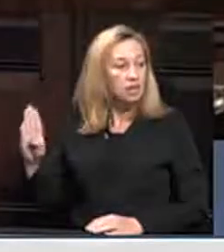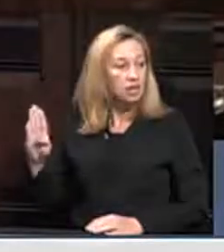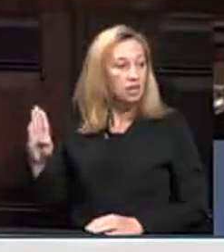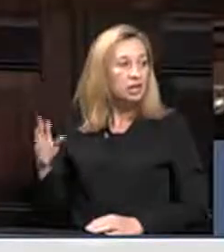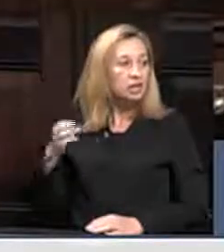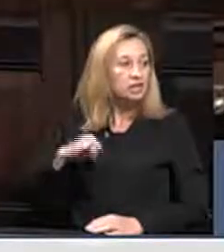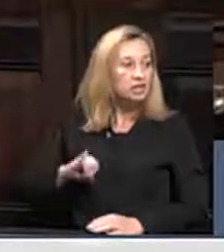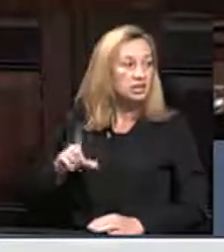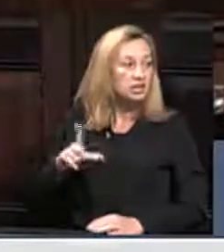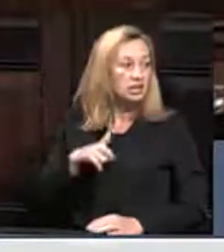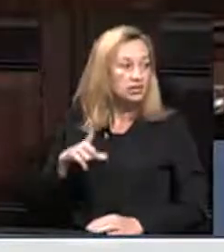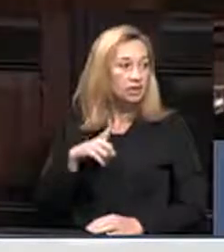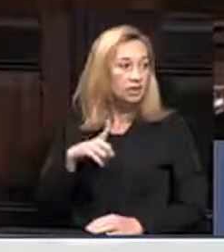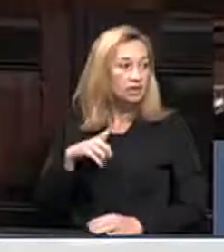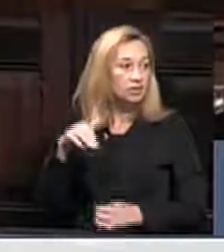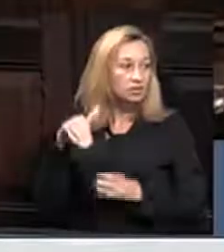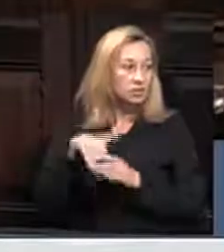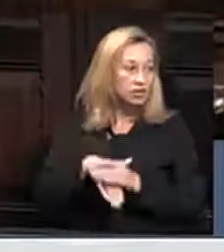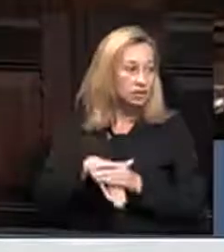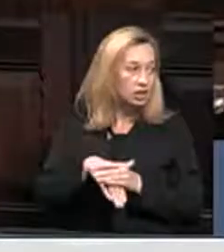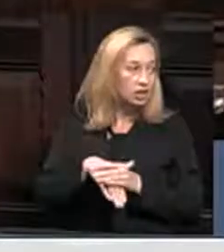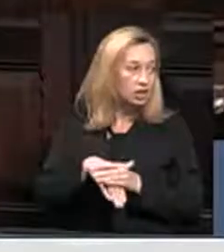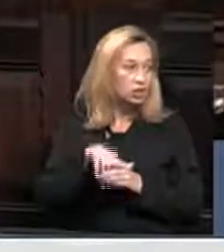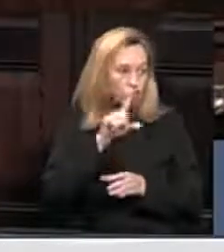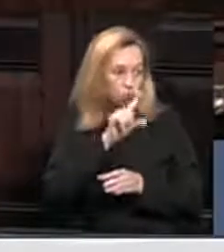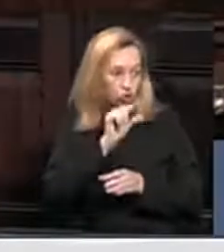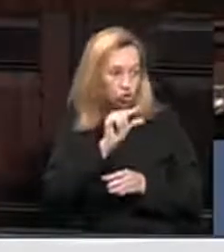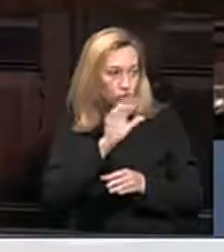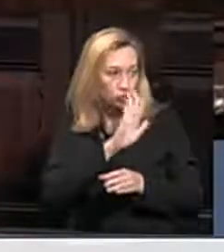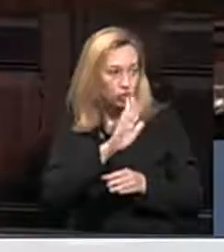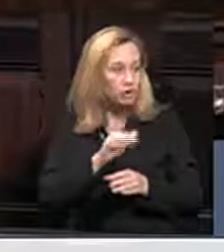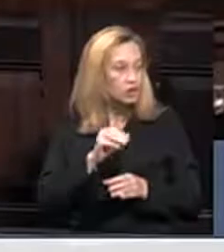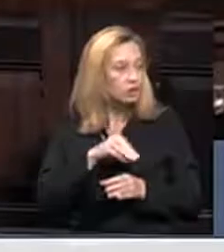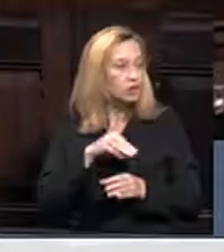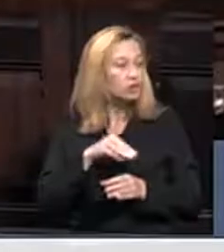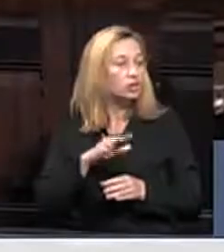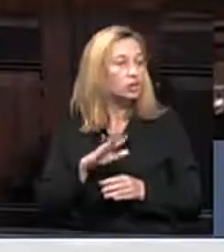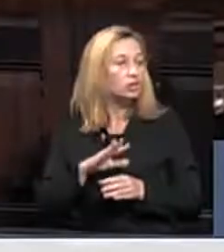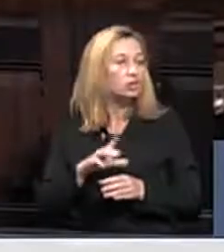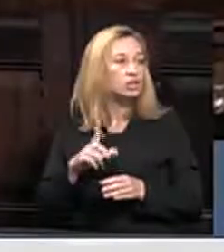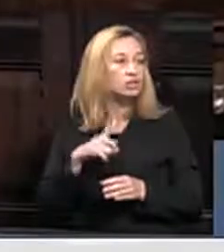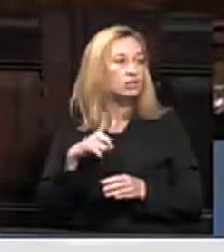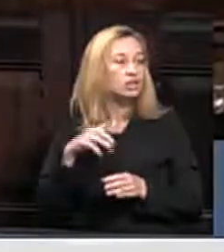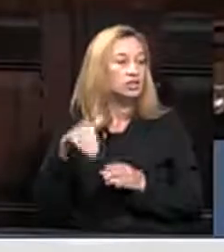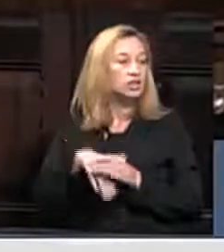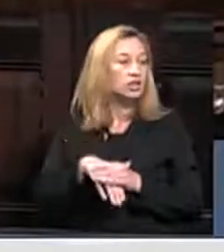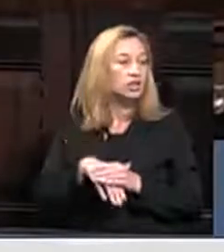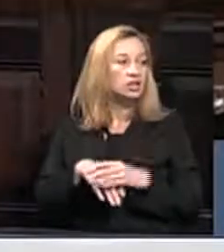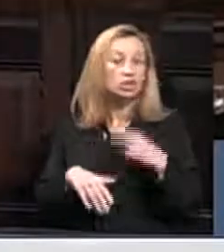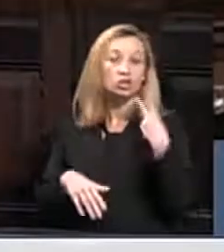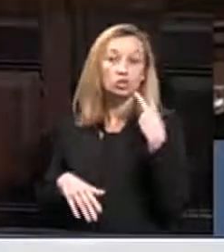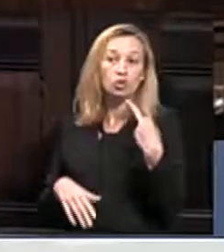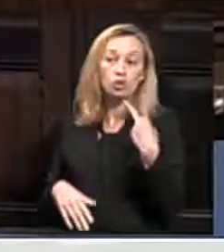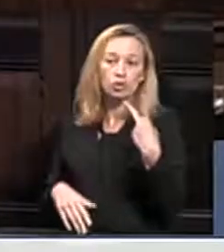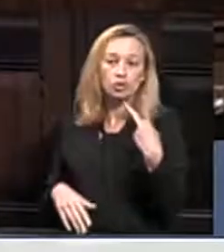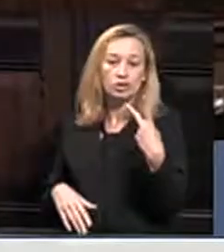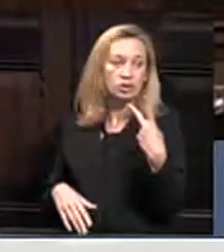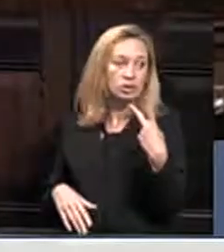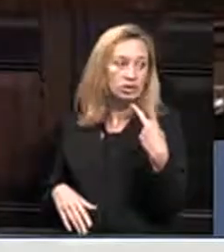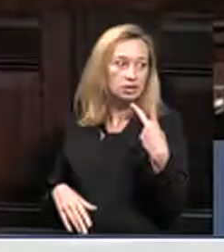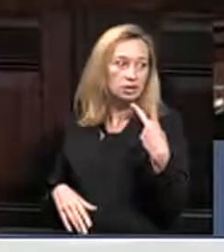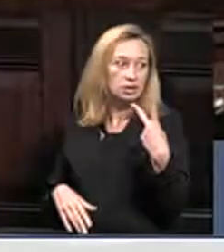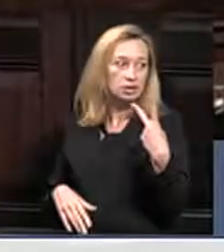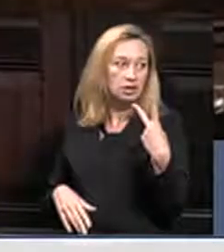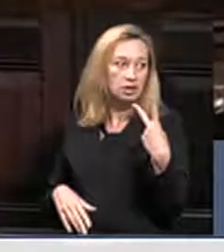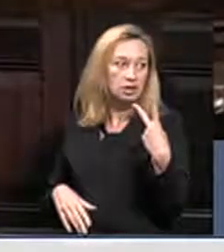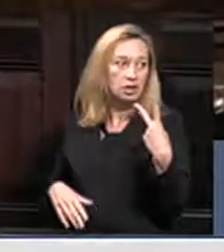houvesse uma eleição, só um minutinho, uma eleição que tivesse duas candidaturas, do deputado